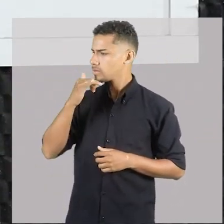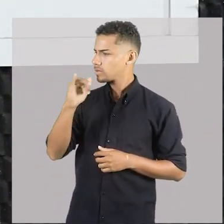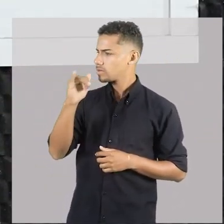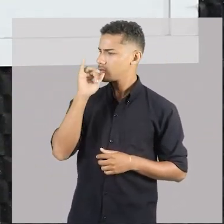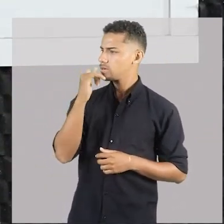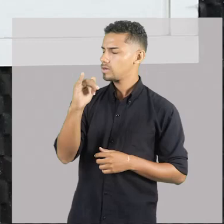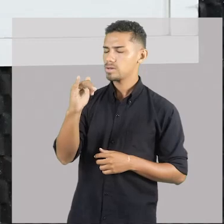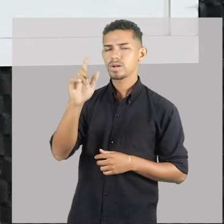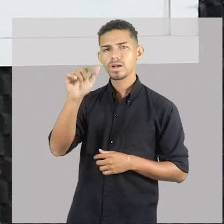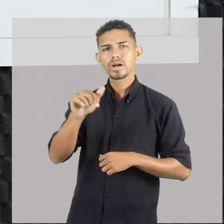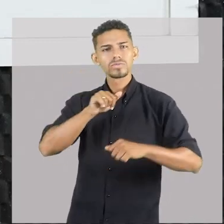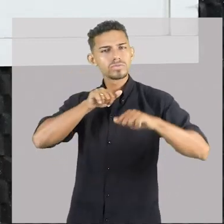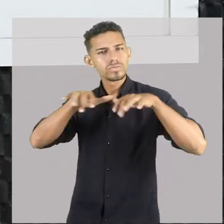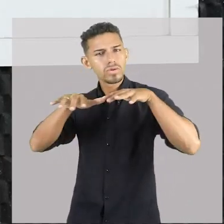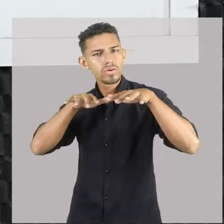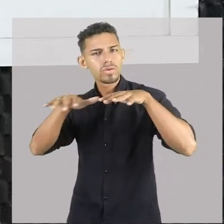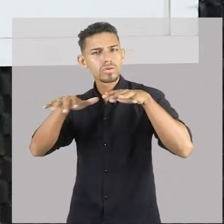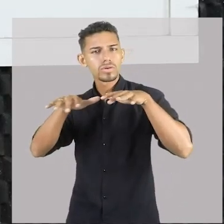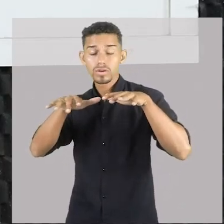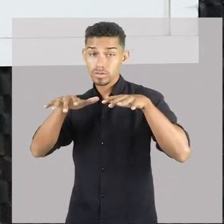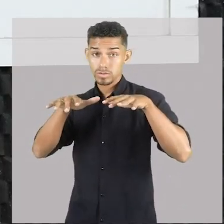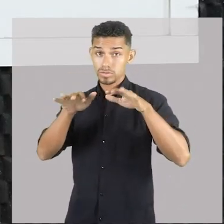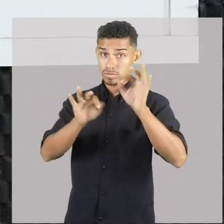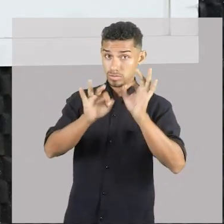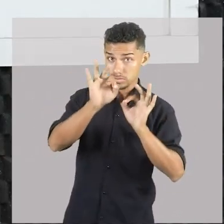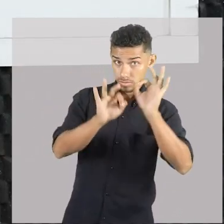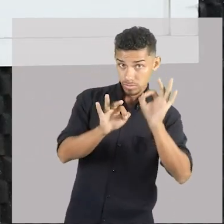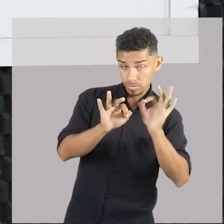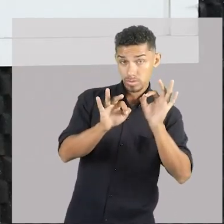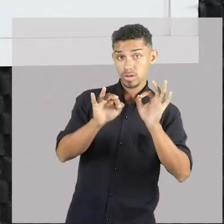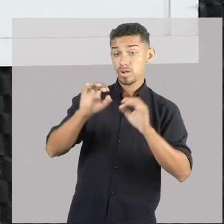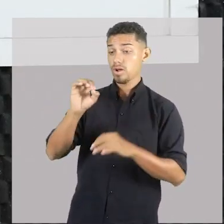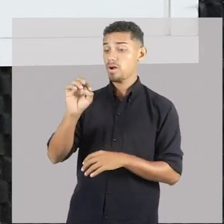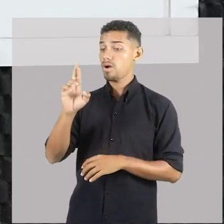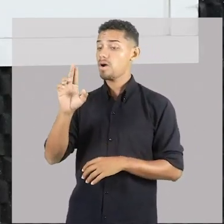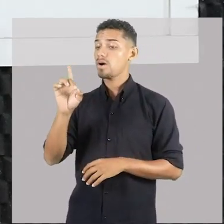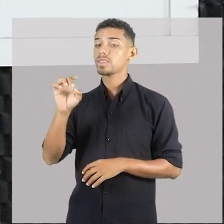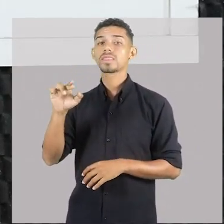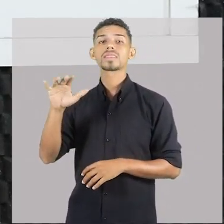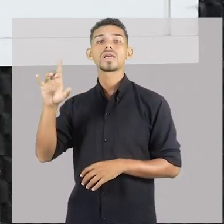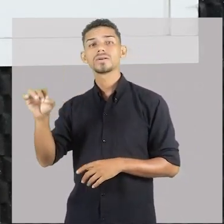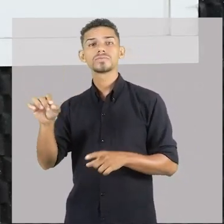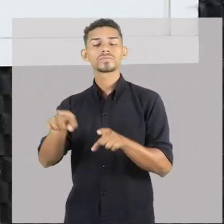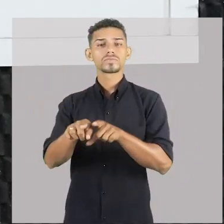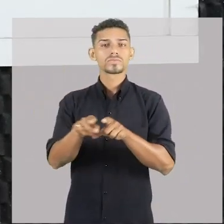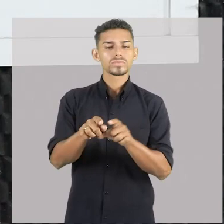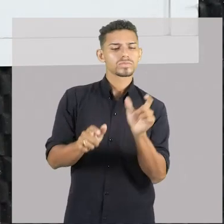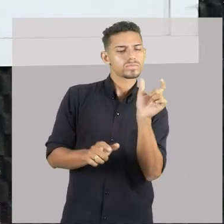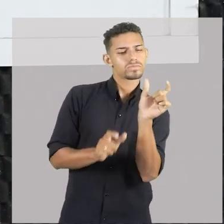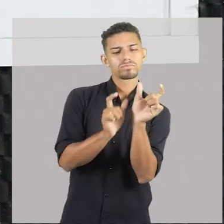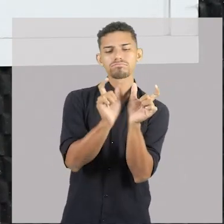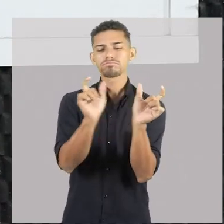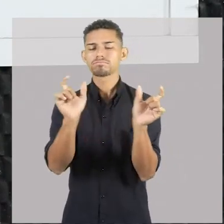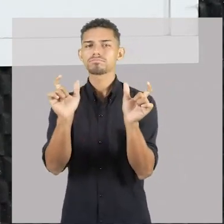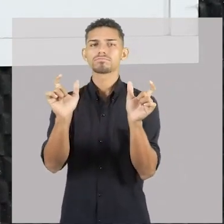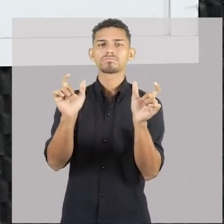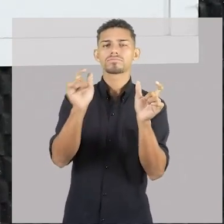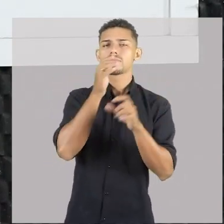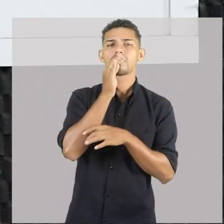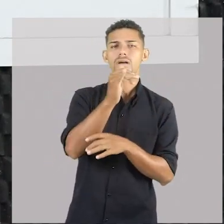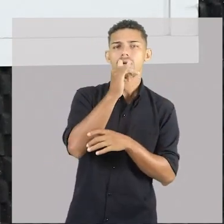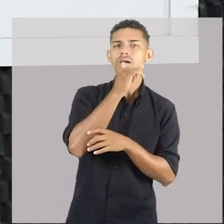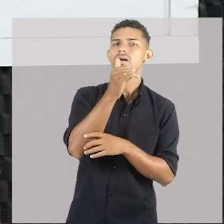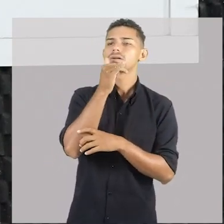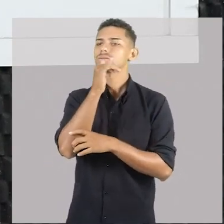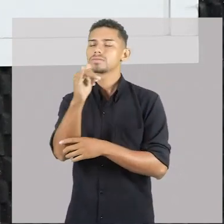um movimento ordenado, organizado de cargas elétricas, tá?